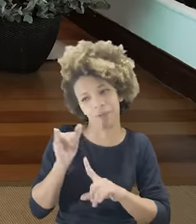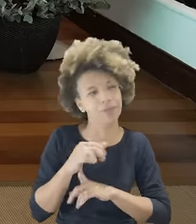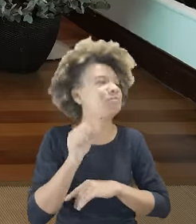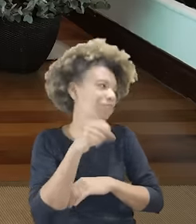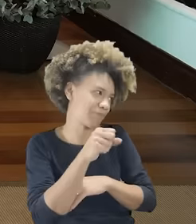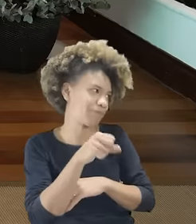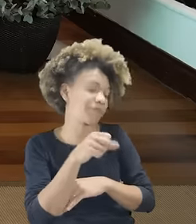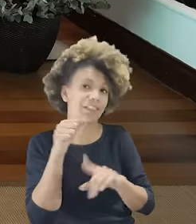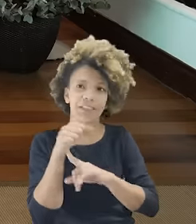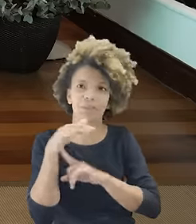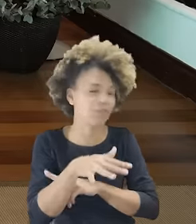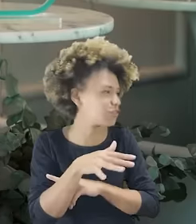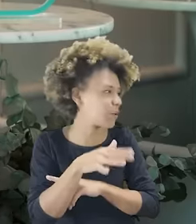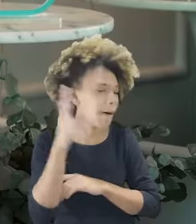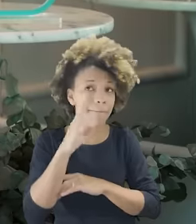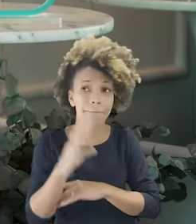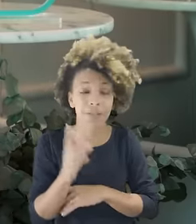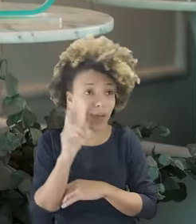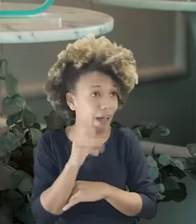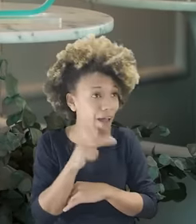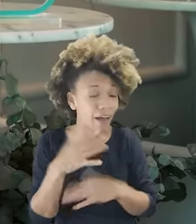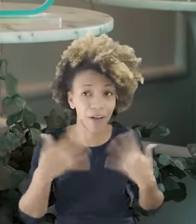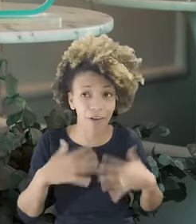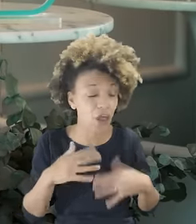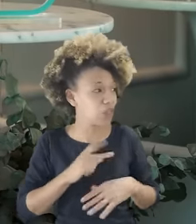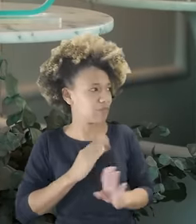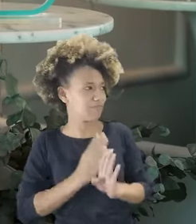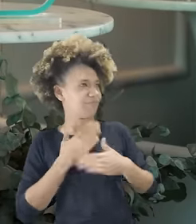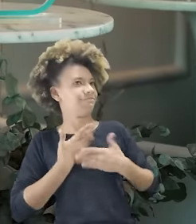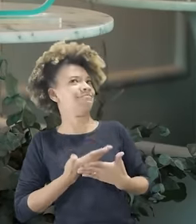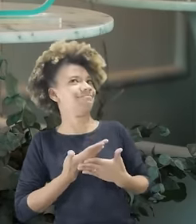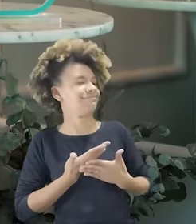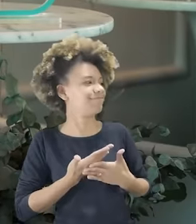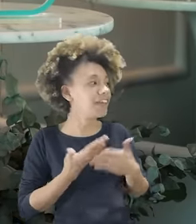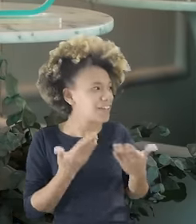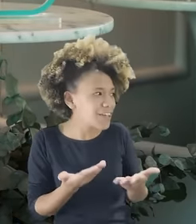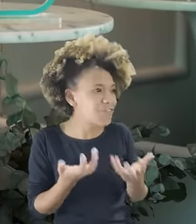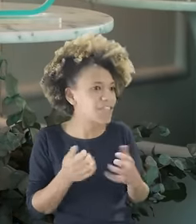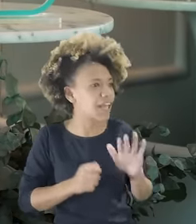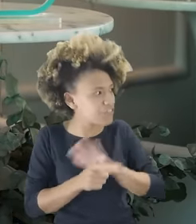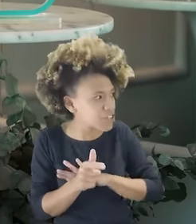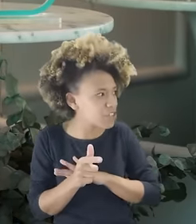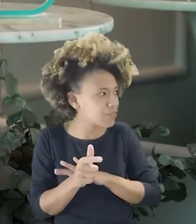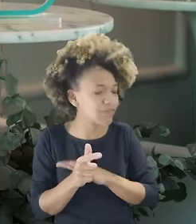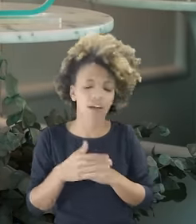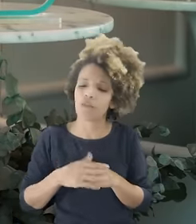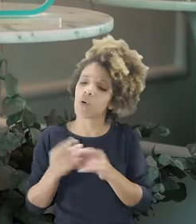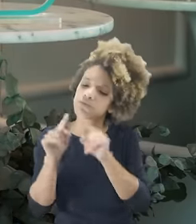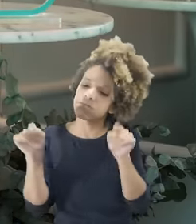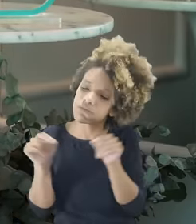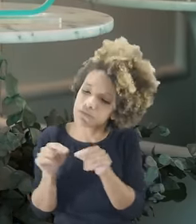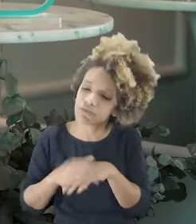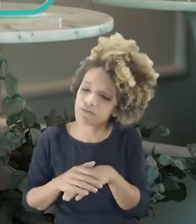verdade explodiu cara Brasil inteiro até até eu me assustei pô e aí você quer investir eu falei